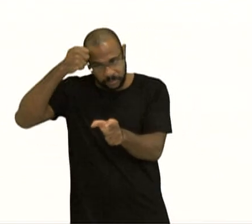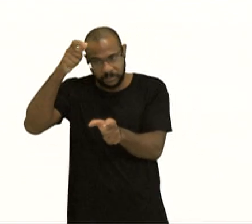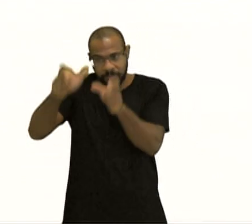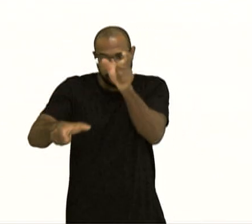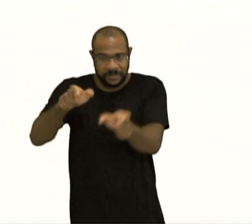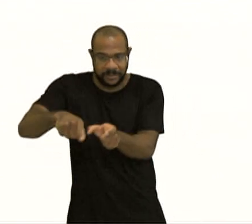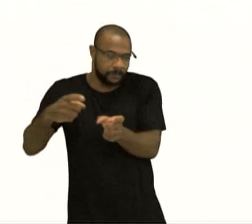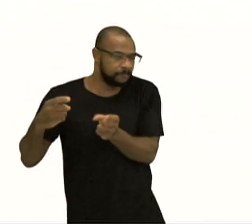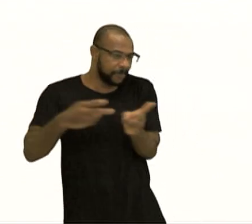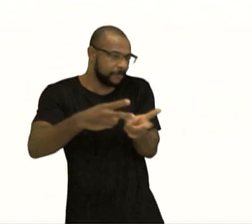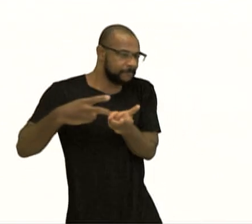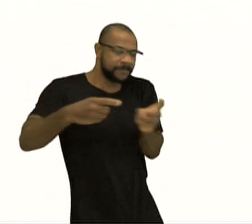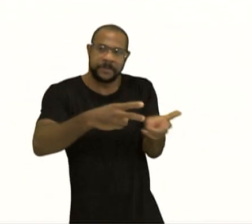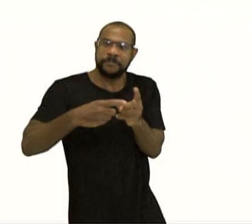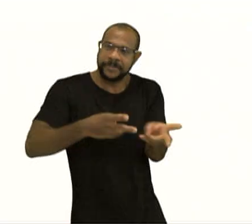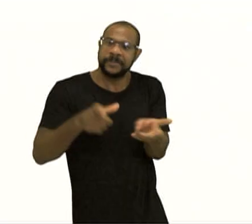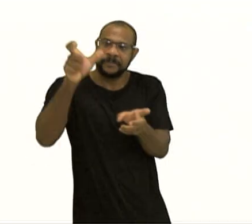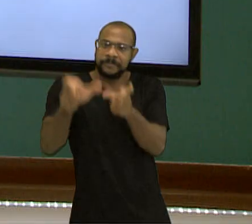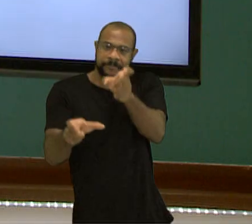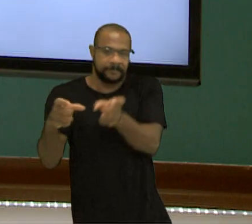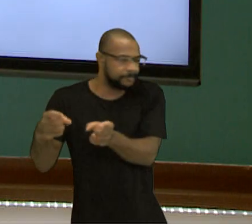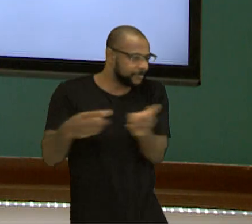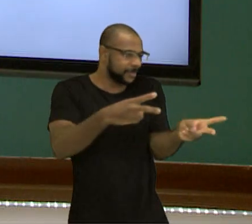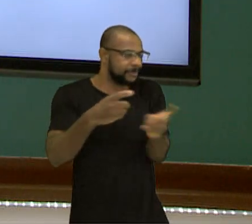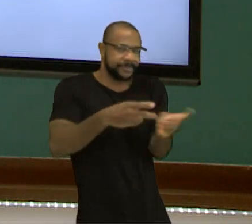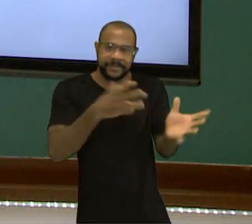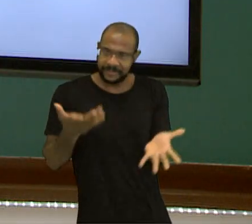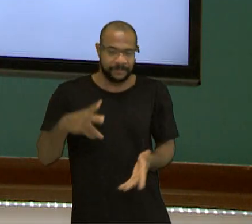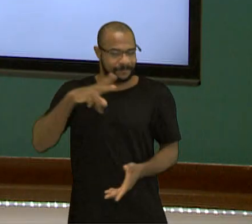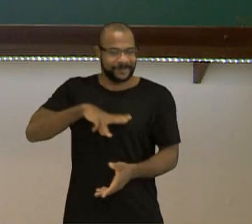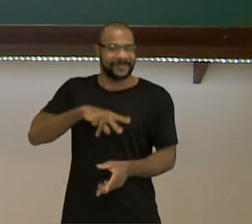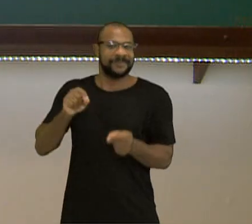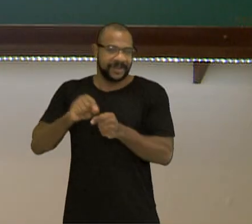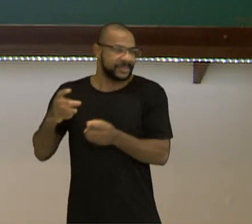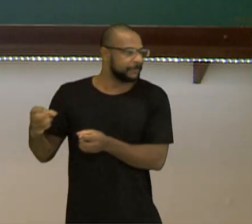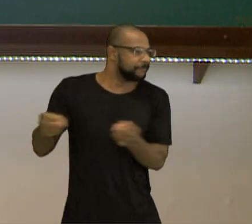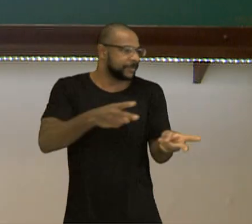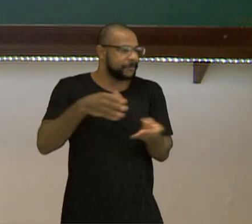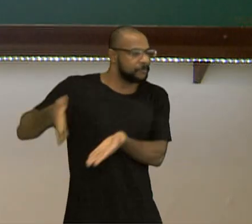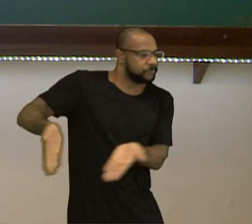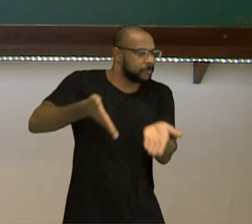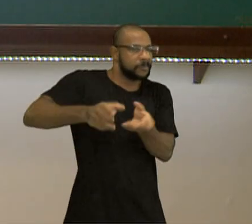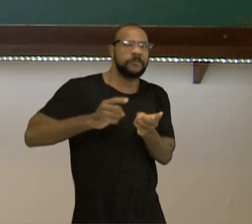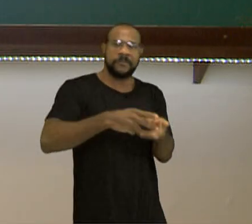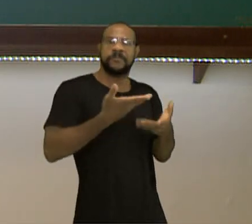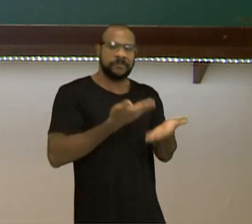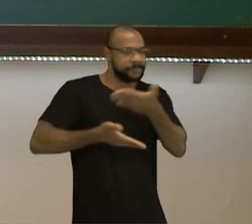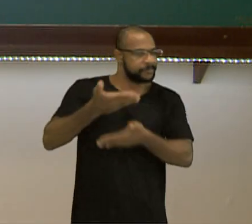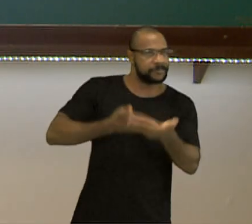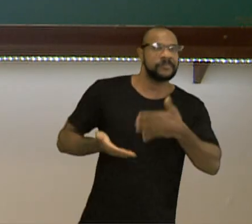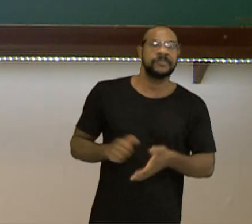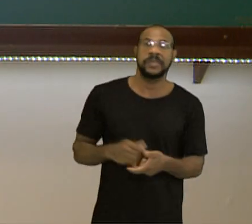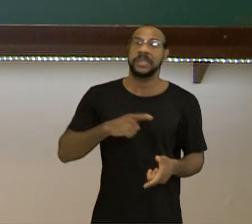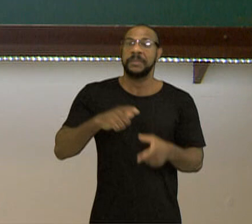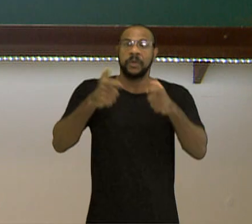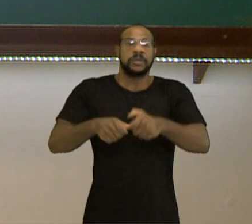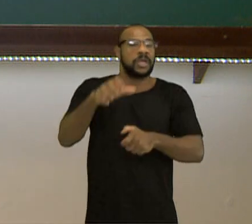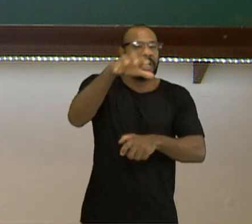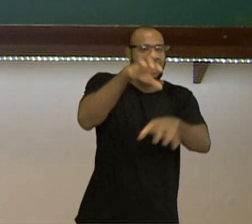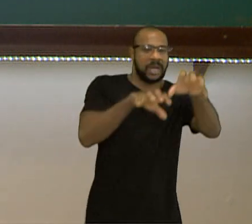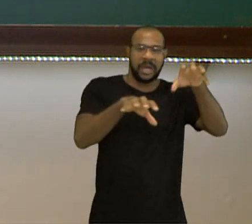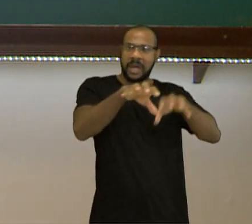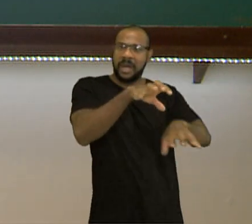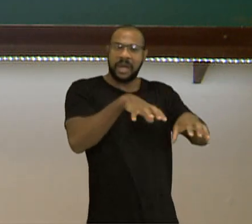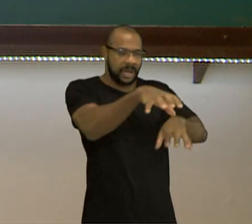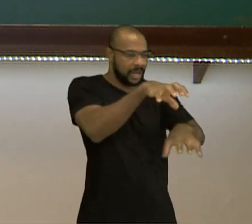portugueses tinham essa experiência da escravidão africana, essa experiência de comercializar os escravos em outras regiões,